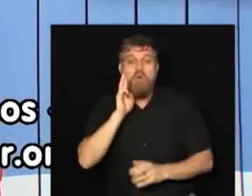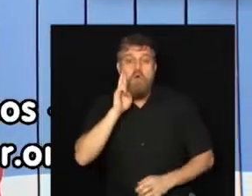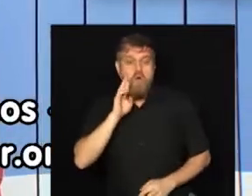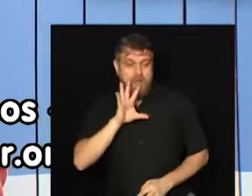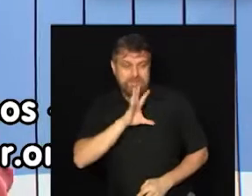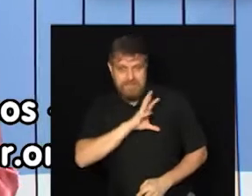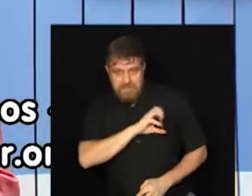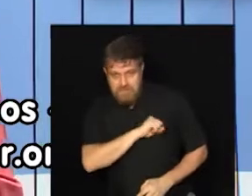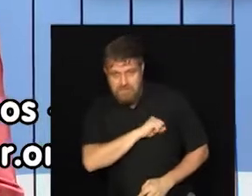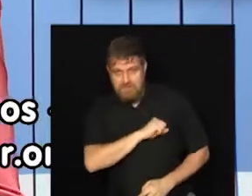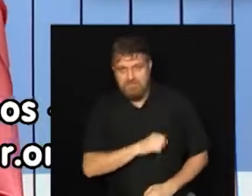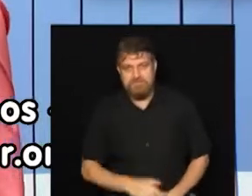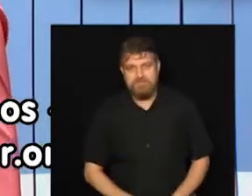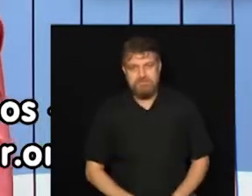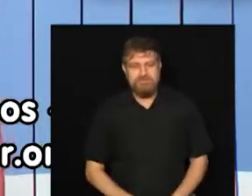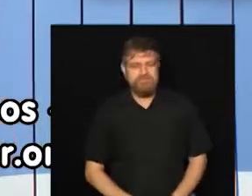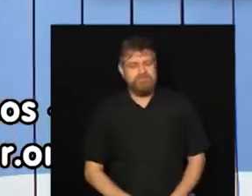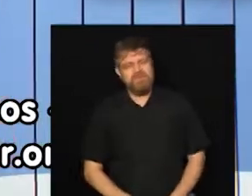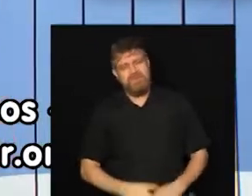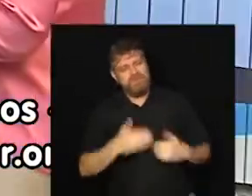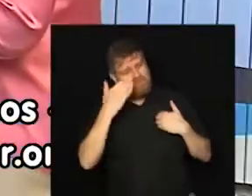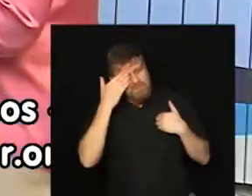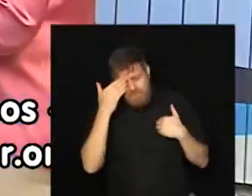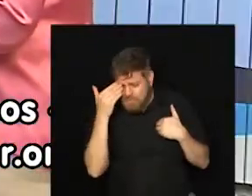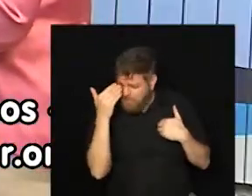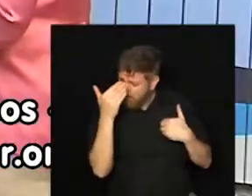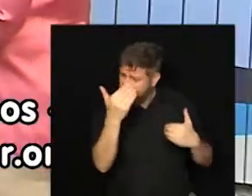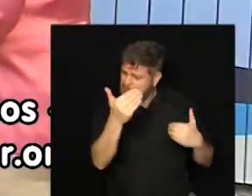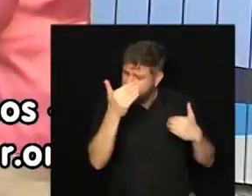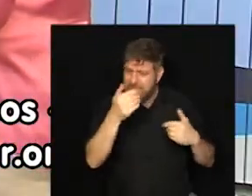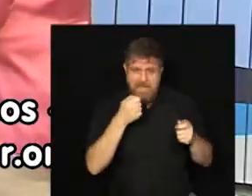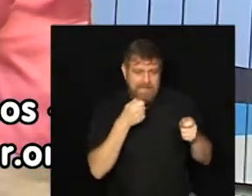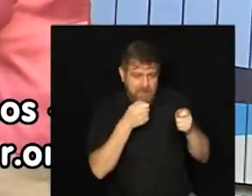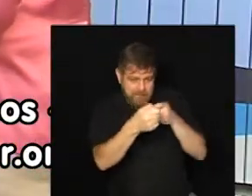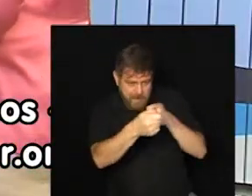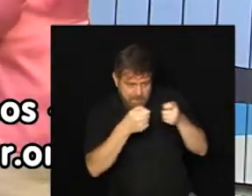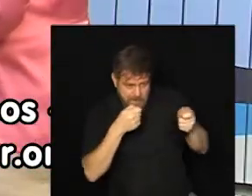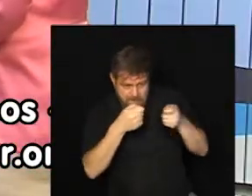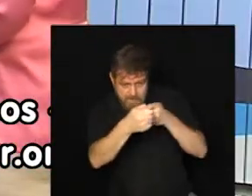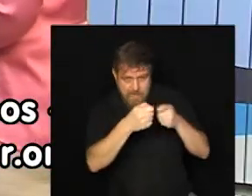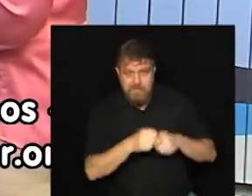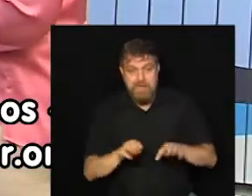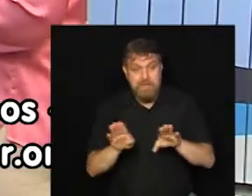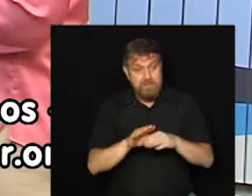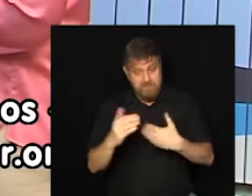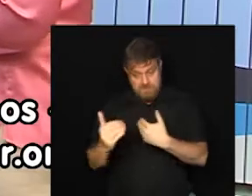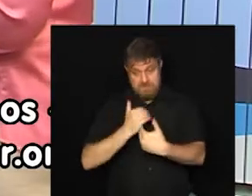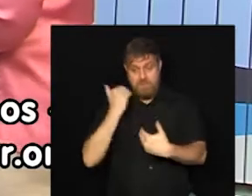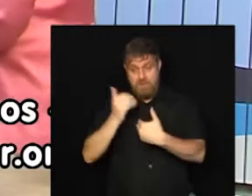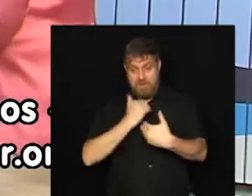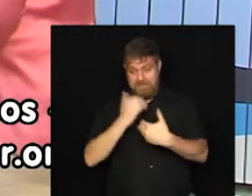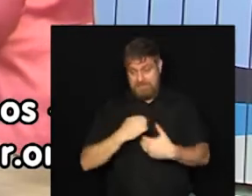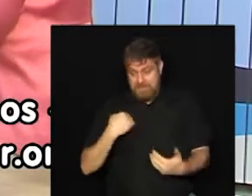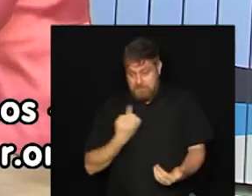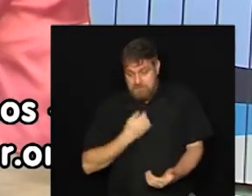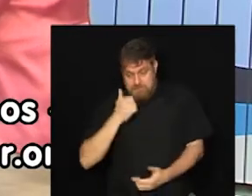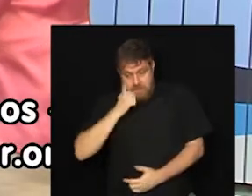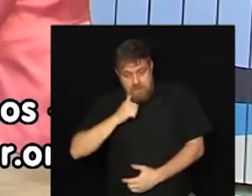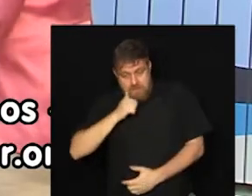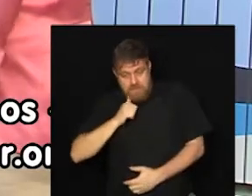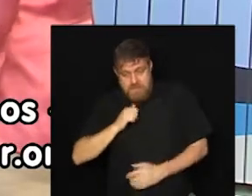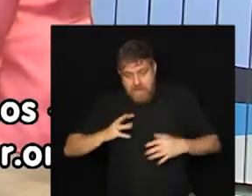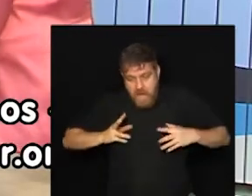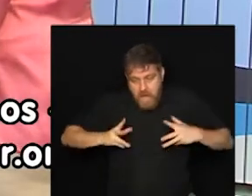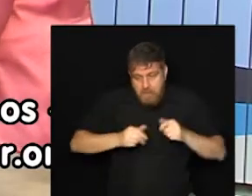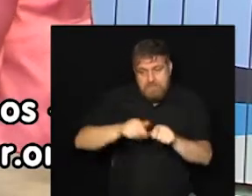para vocês aí. Márcia, muito obrigada mesmo pela sua participação aqui e pelas orientações para nós mulheres e para